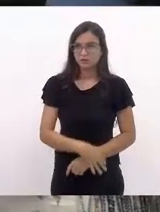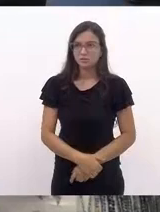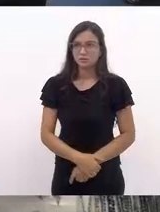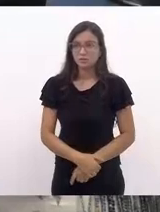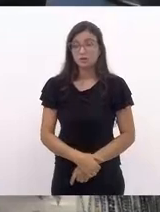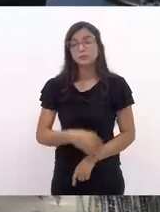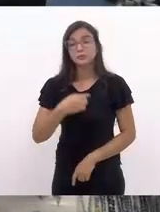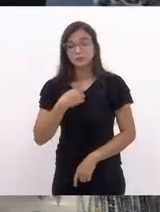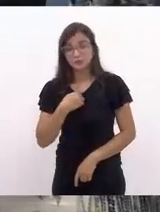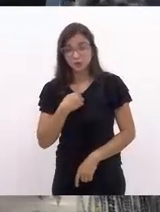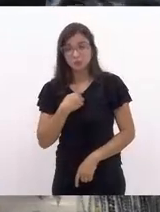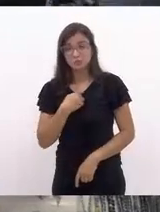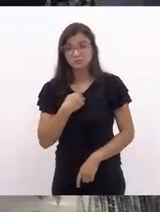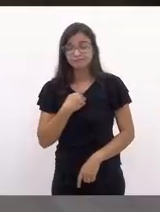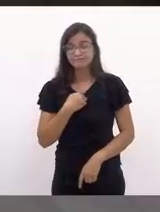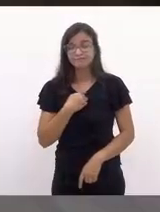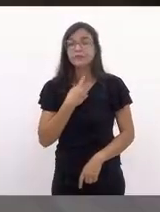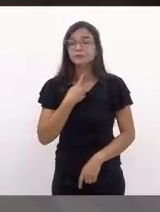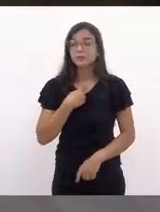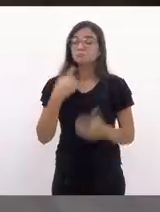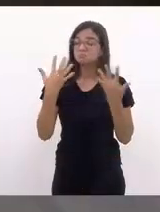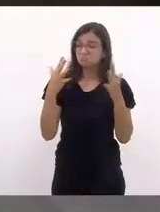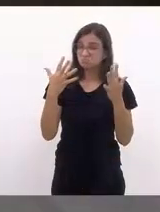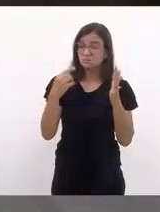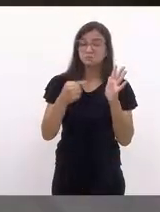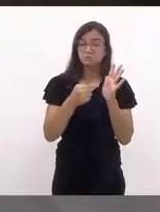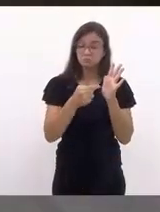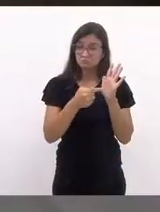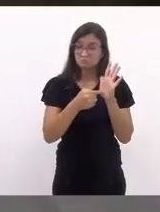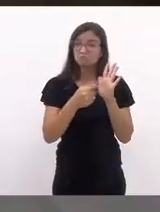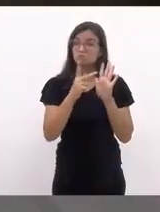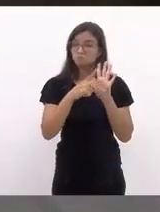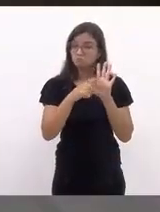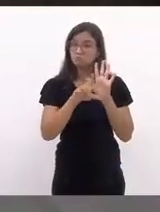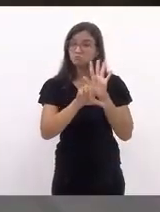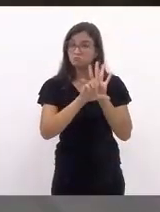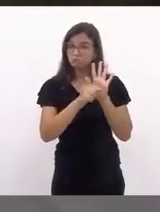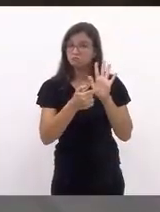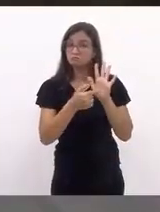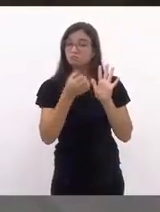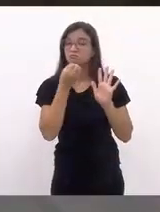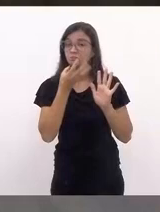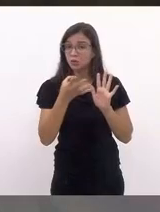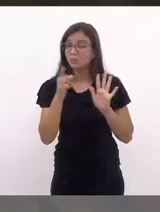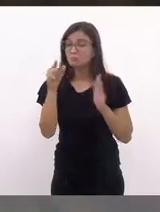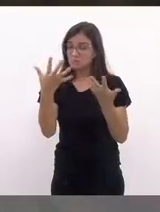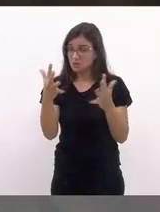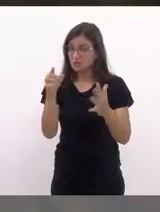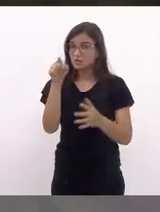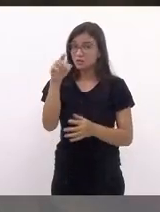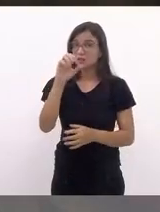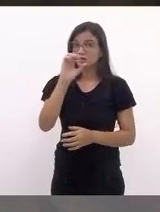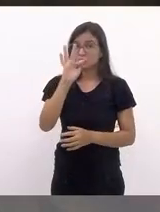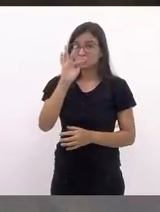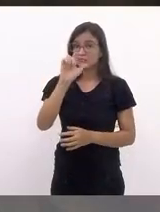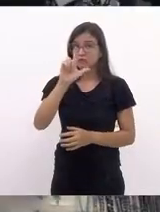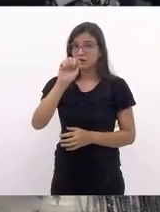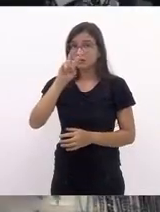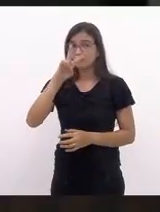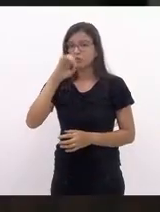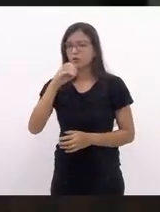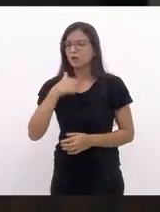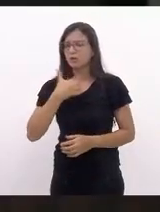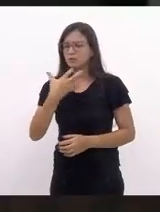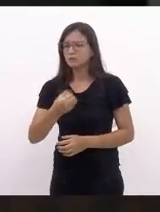eu queria parabenizar sobre o projeto ao Deputado Flávio serafini e parecer favorável da presidente